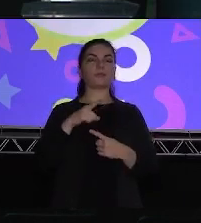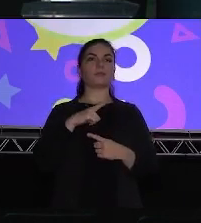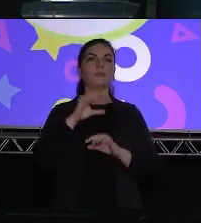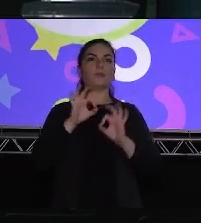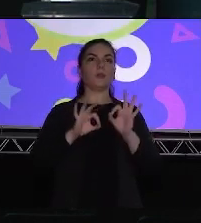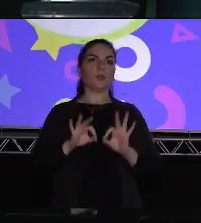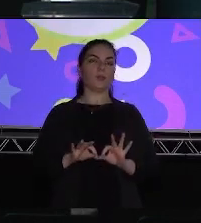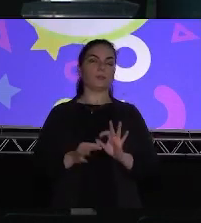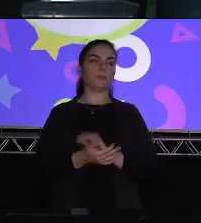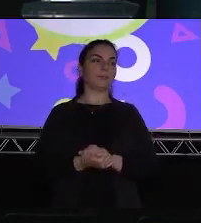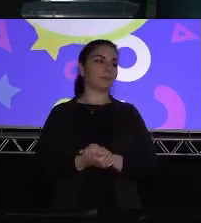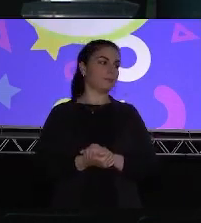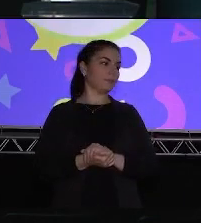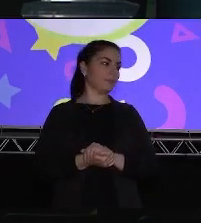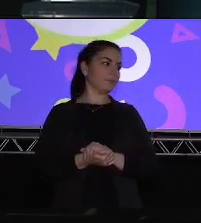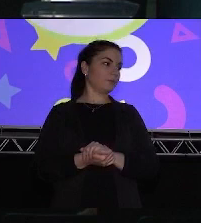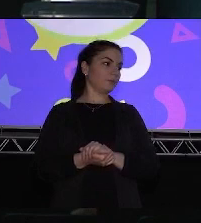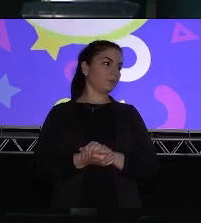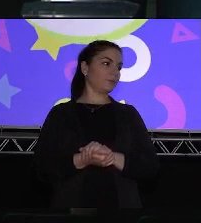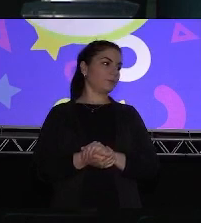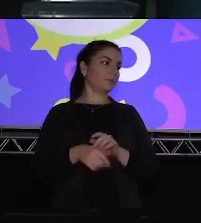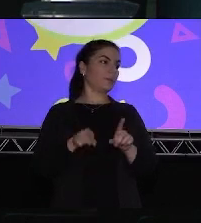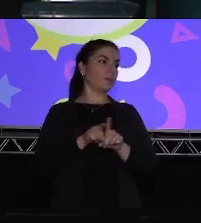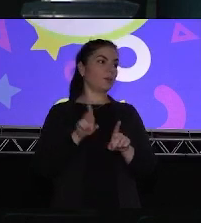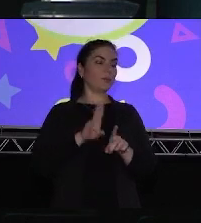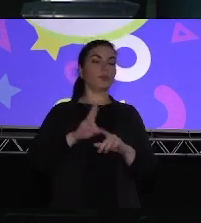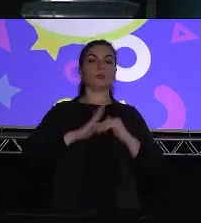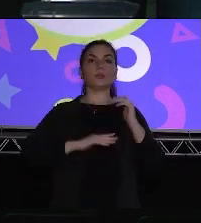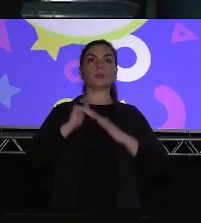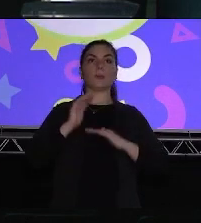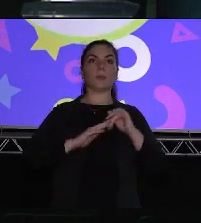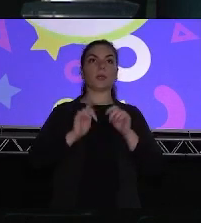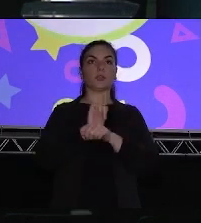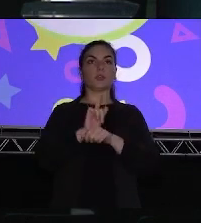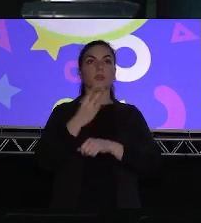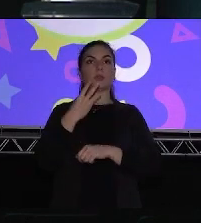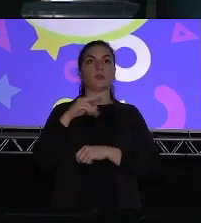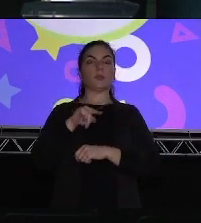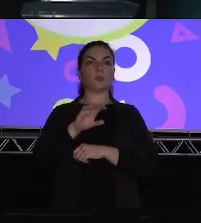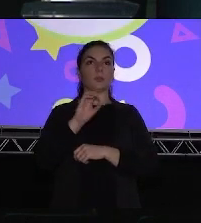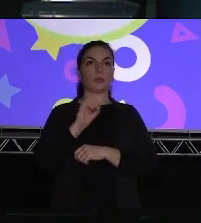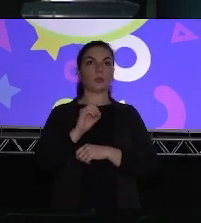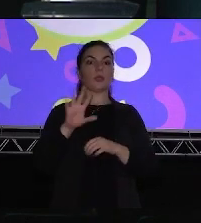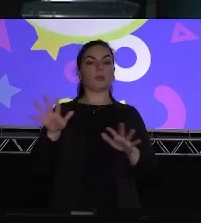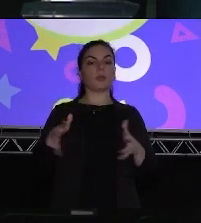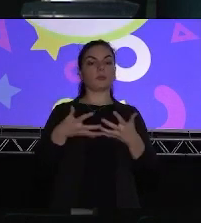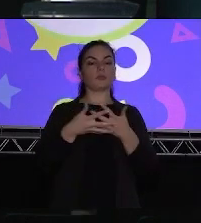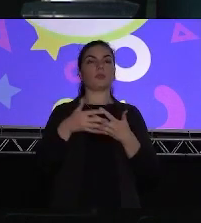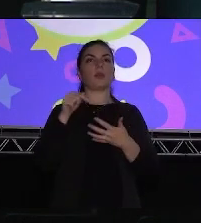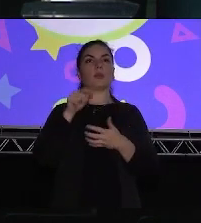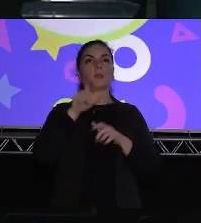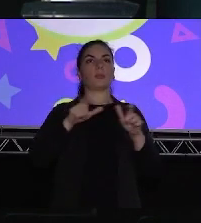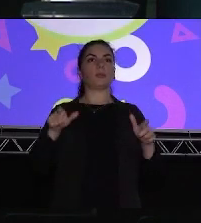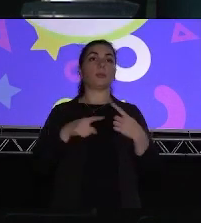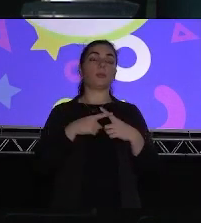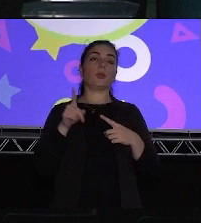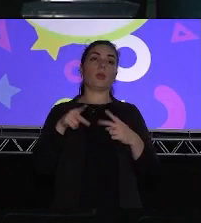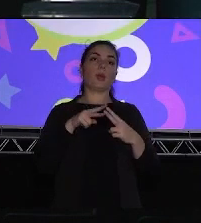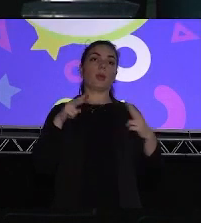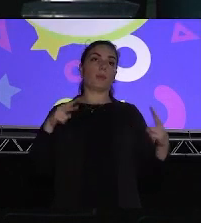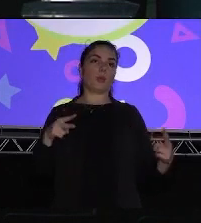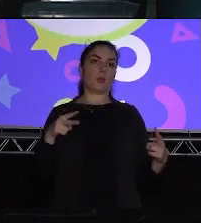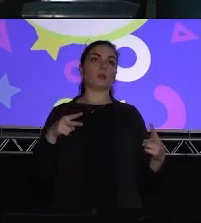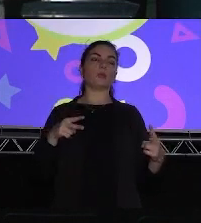projetos. A gente utiliza práticas de gestão 3.0 para integrar as pessoas, porque é remoto, né?